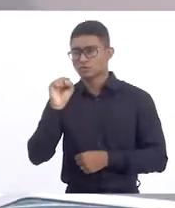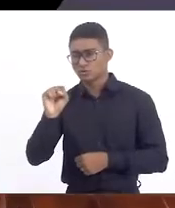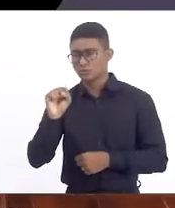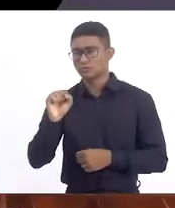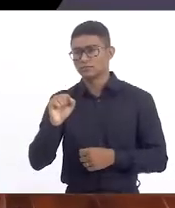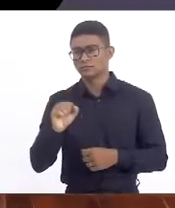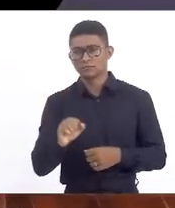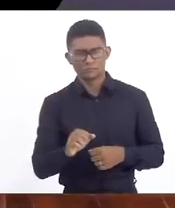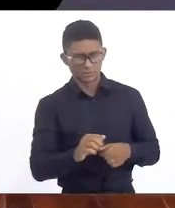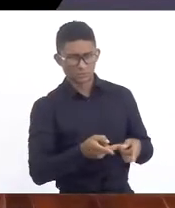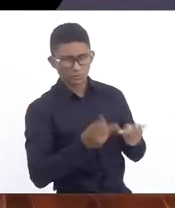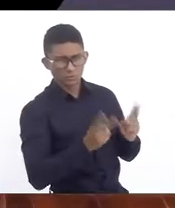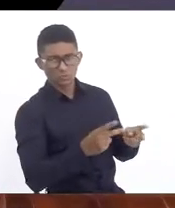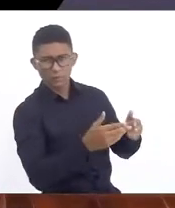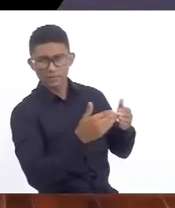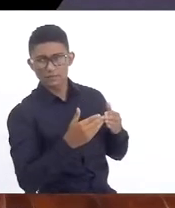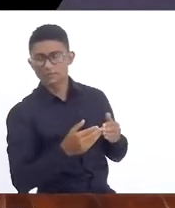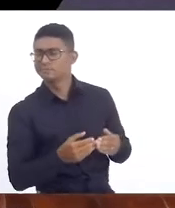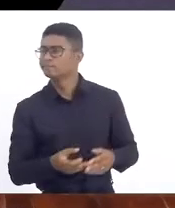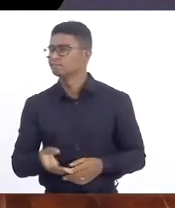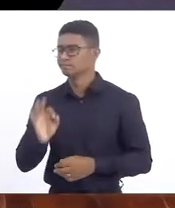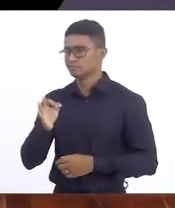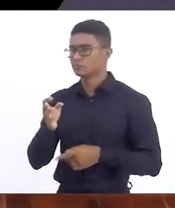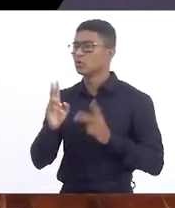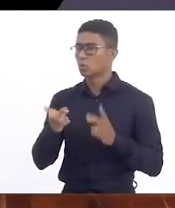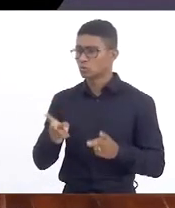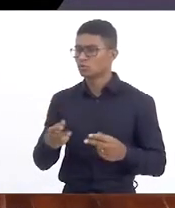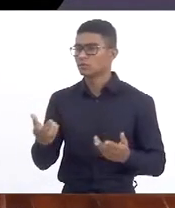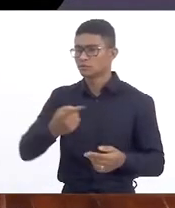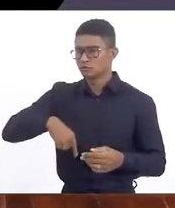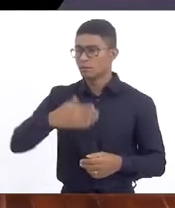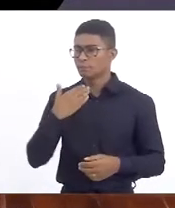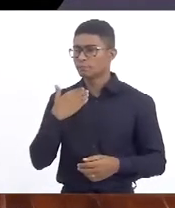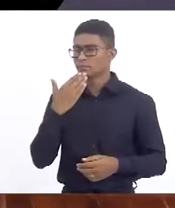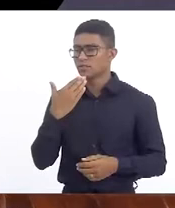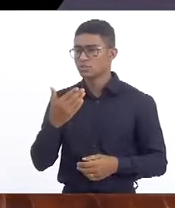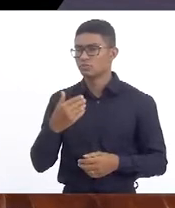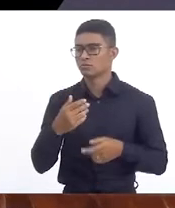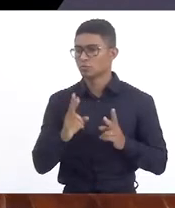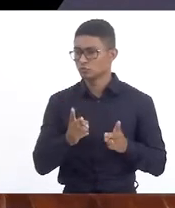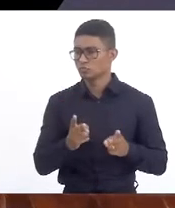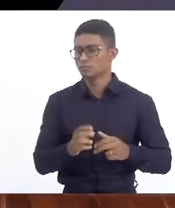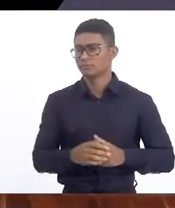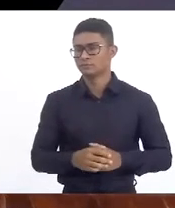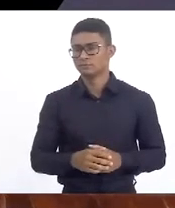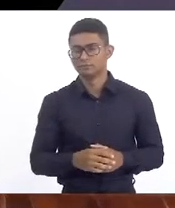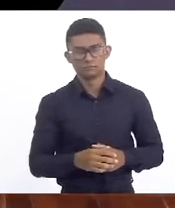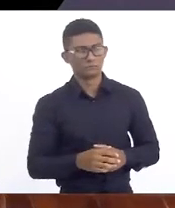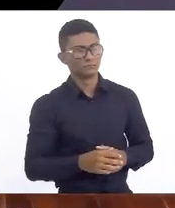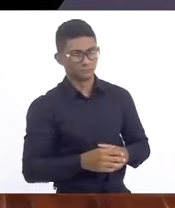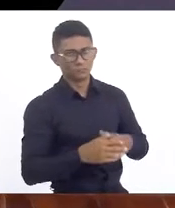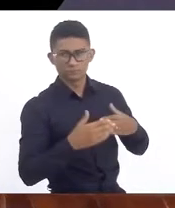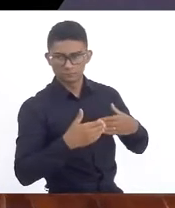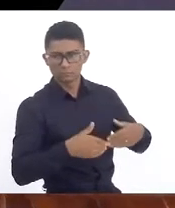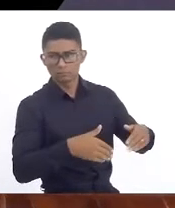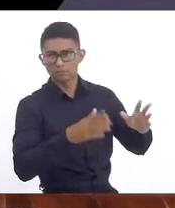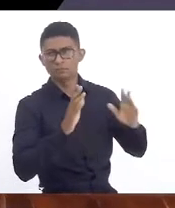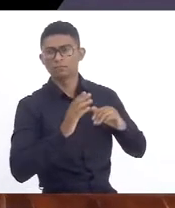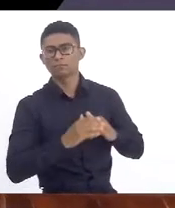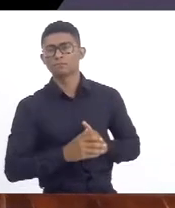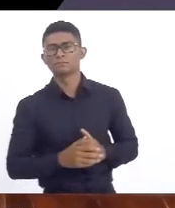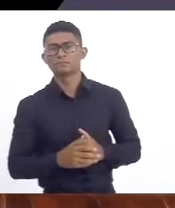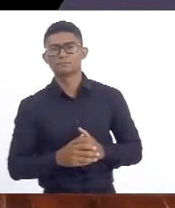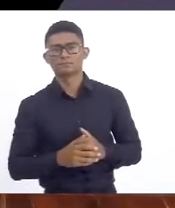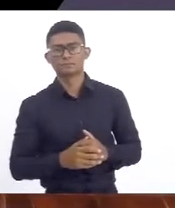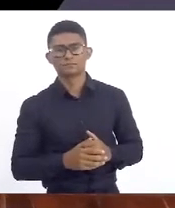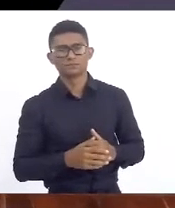licença está vigente ainda, não, né? A licença está vigente. Nós pedimos a prorrogação da licença. Sei. Dá continuidade, Humberto, por gentileza, para a gente poder dar oportunidade de